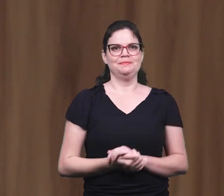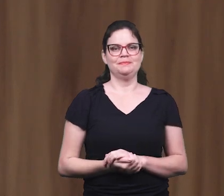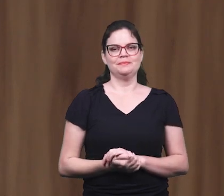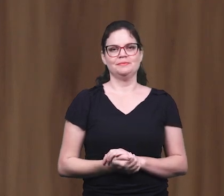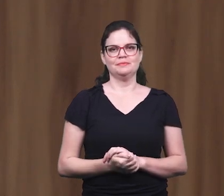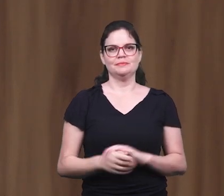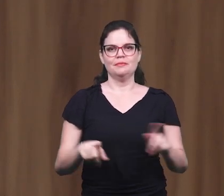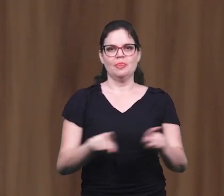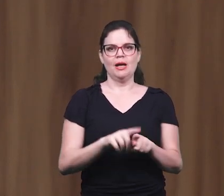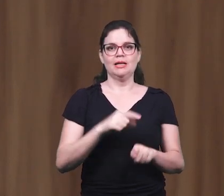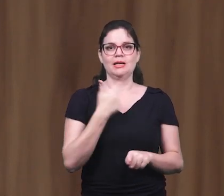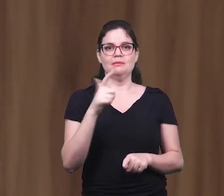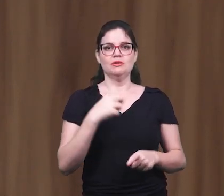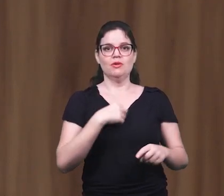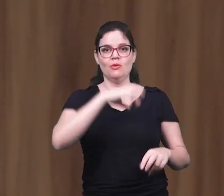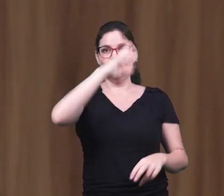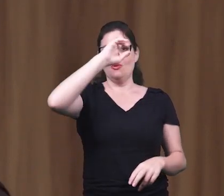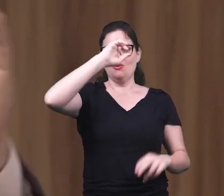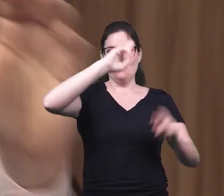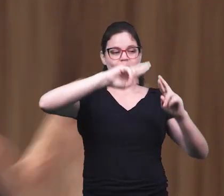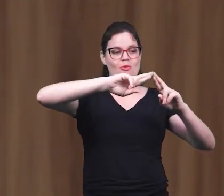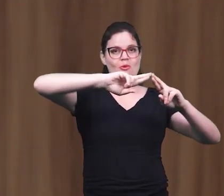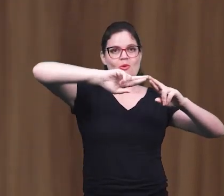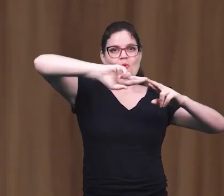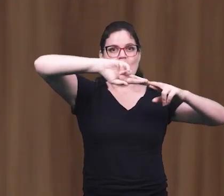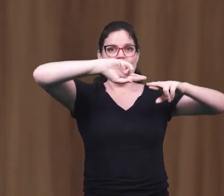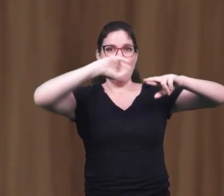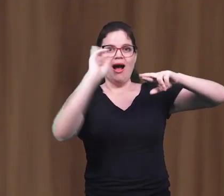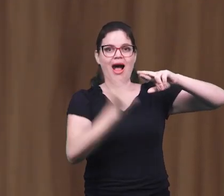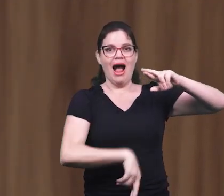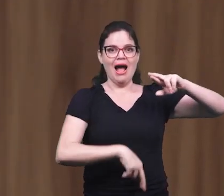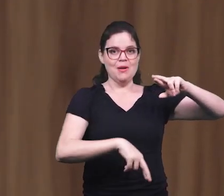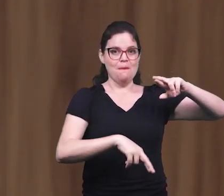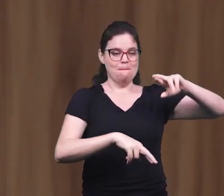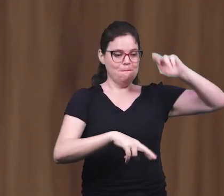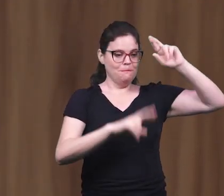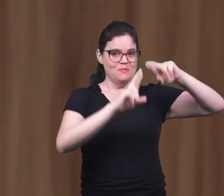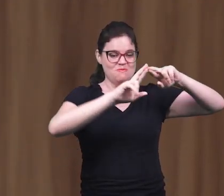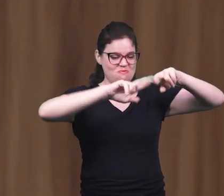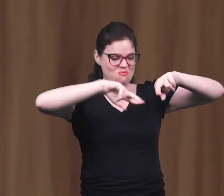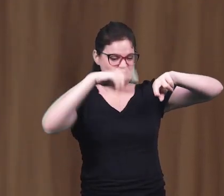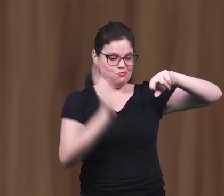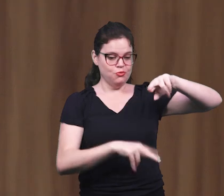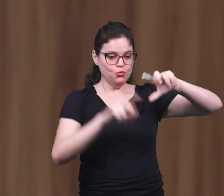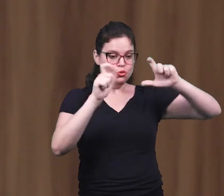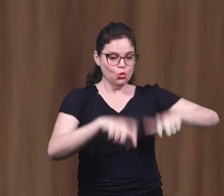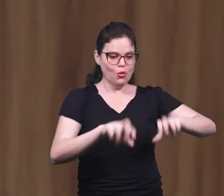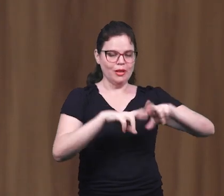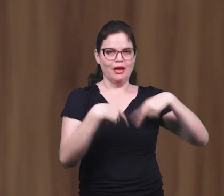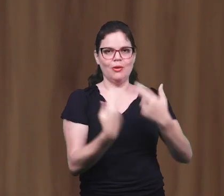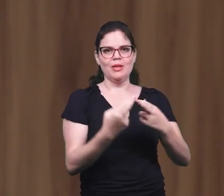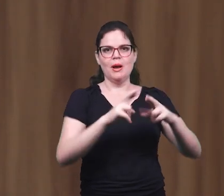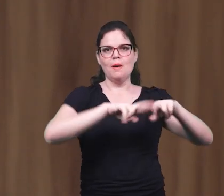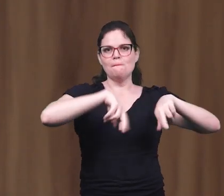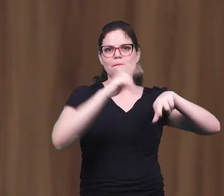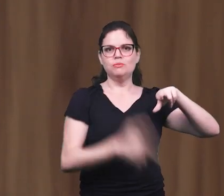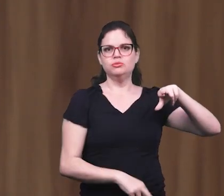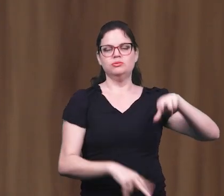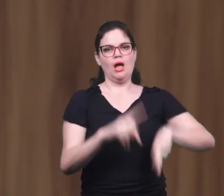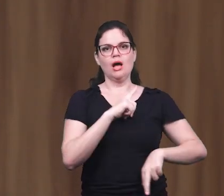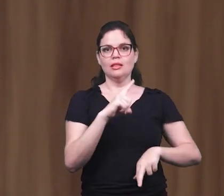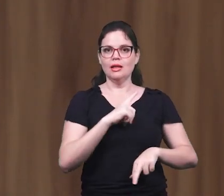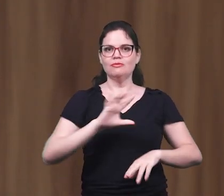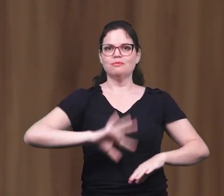Numa outra oportunidade, vem um raio e atinge a porta do lugar que eles estavam reunidos. Então, foram marcados com